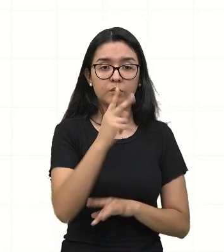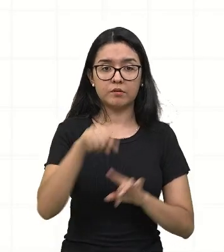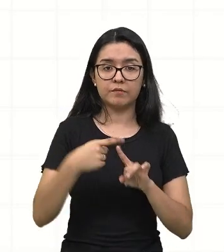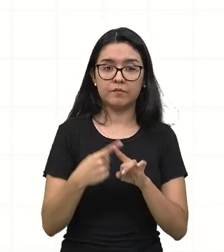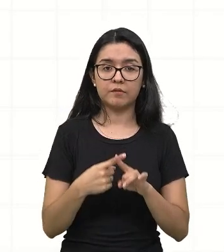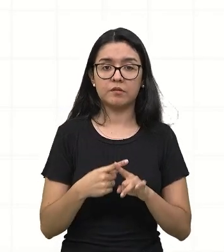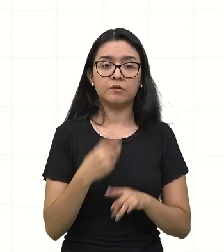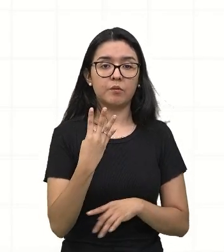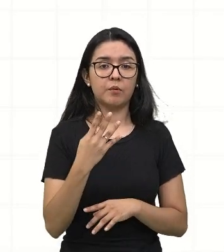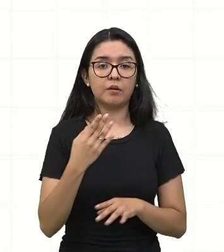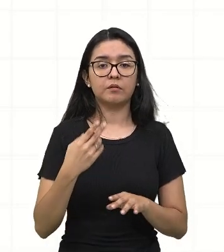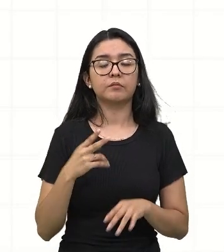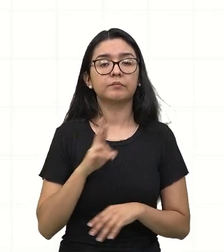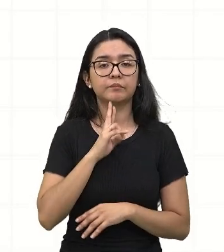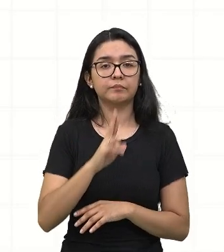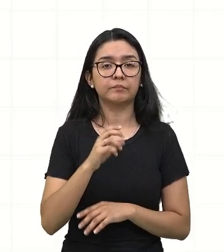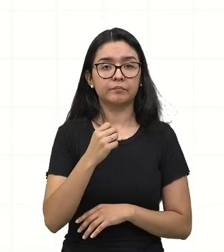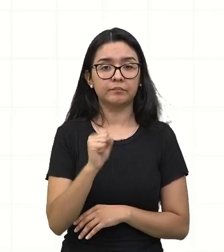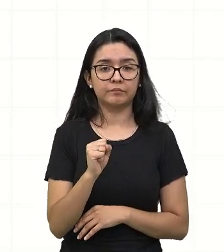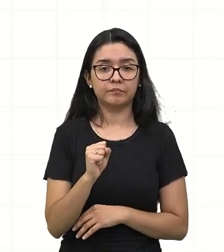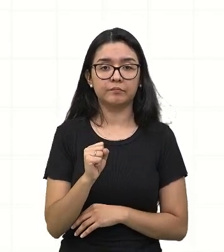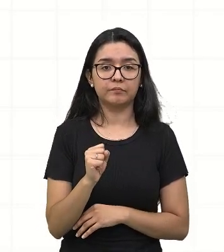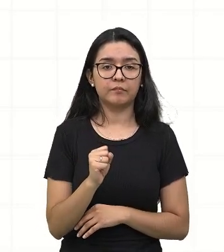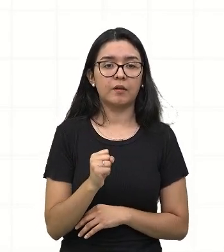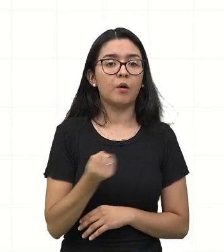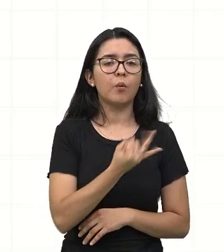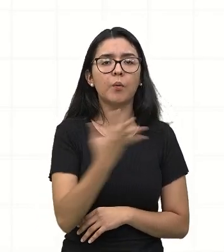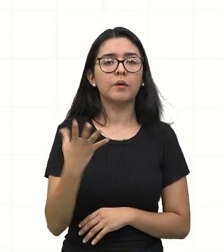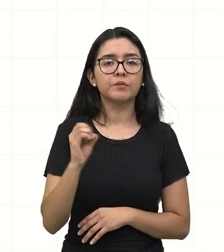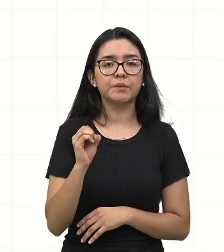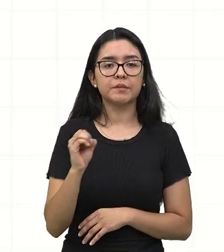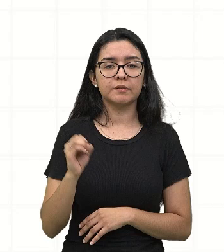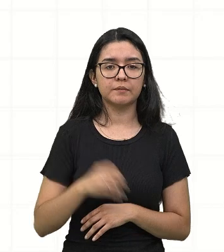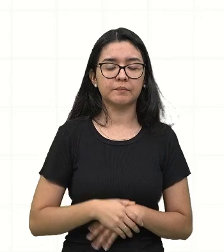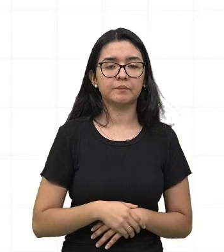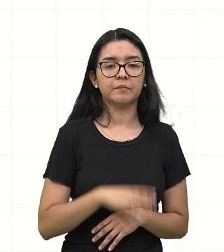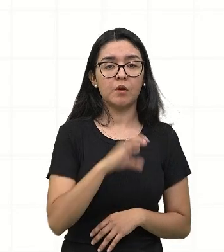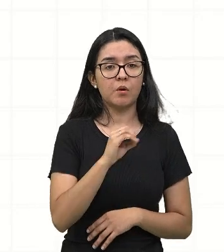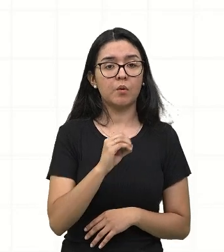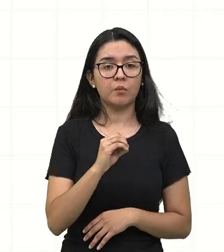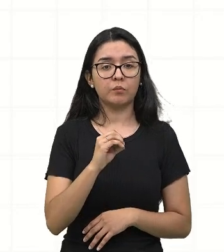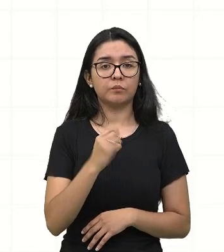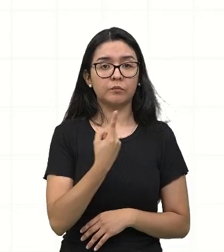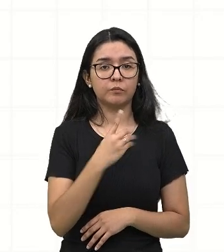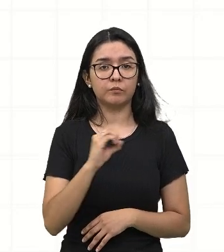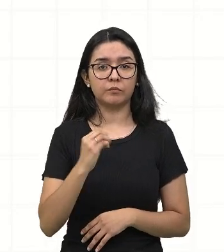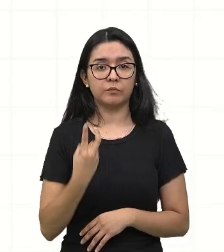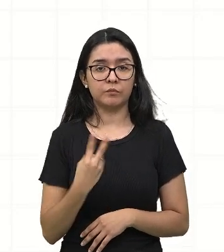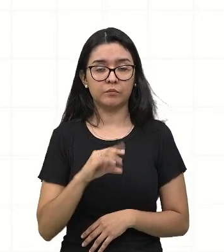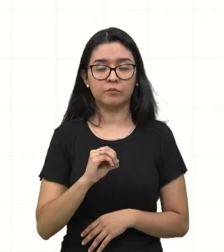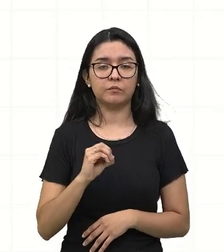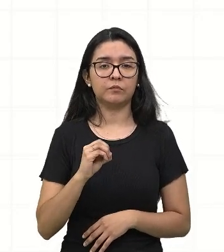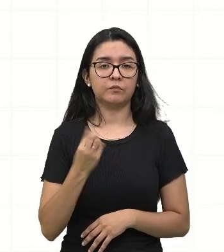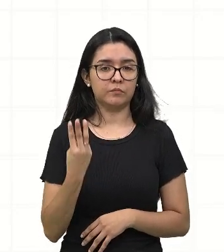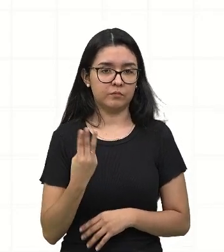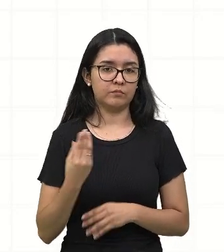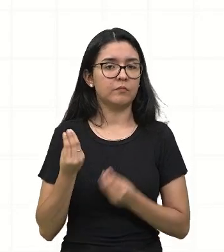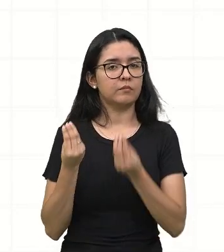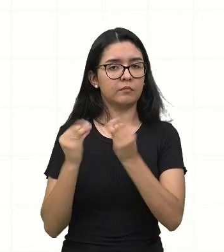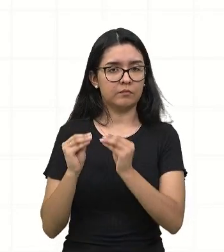4, 8. E aí eu conto os 0. 1, 2, 3. Acrescenta a quantidade de 0 que nós